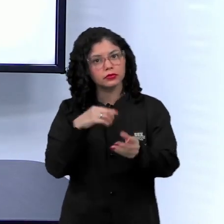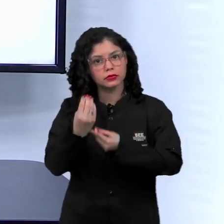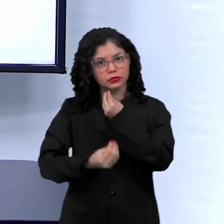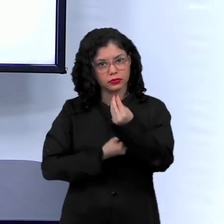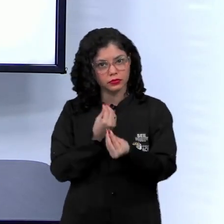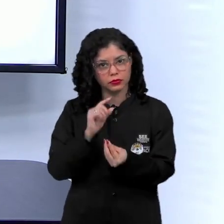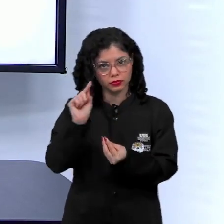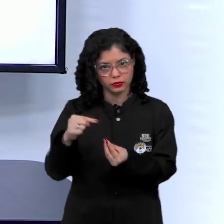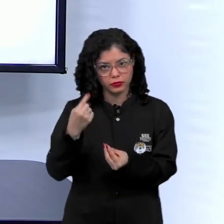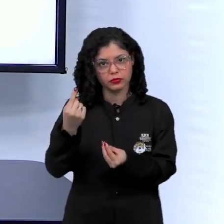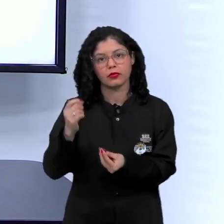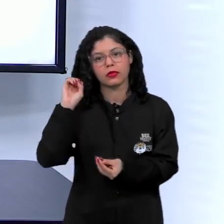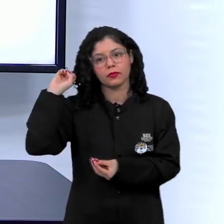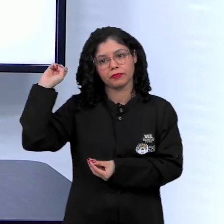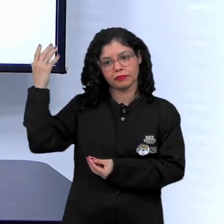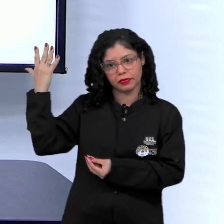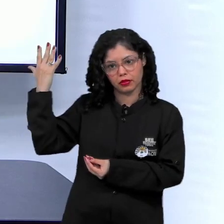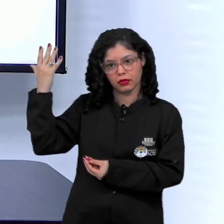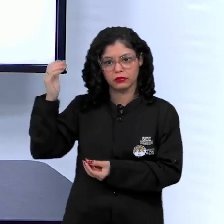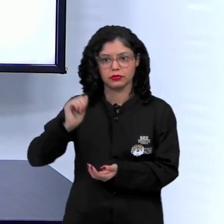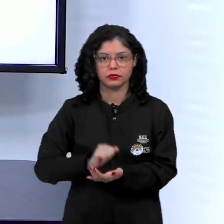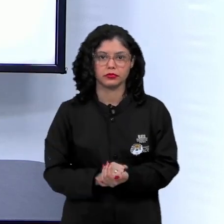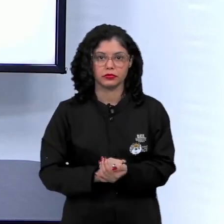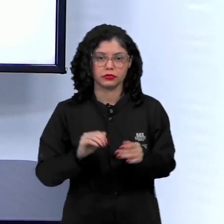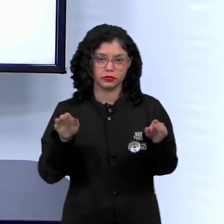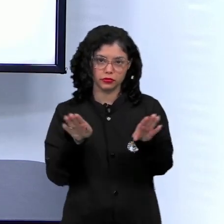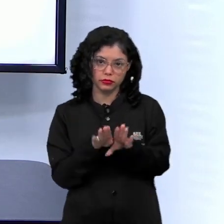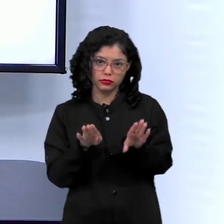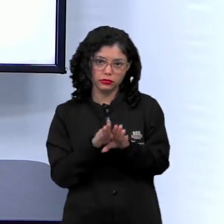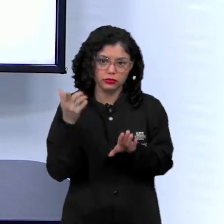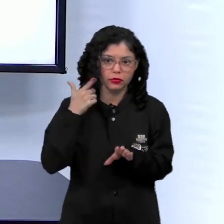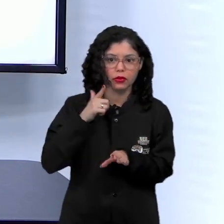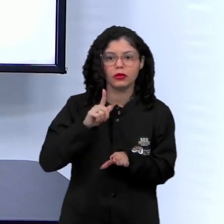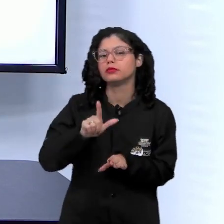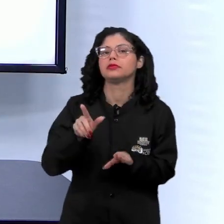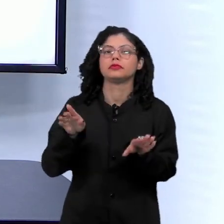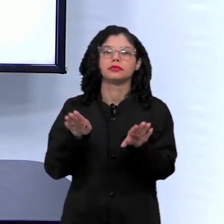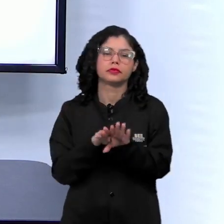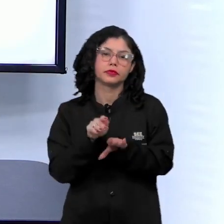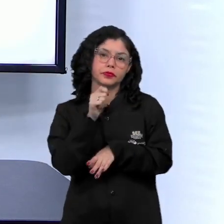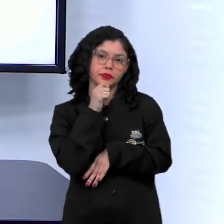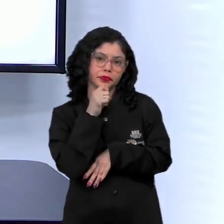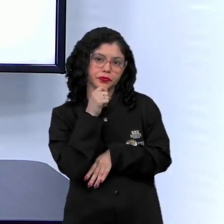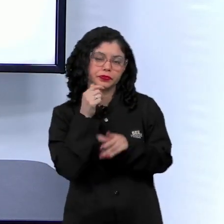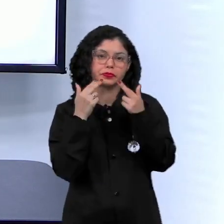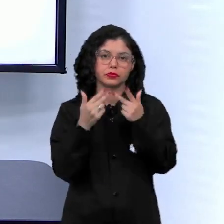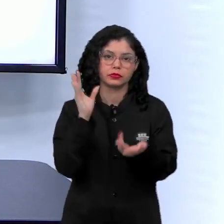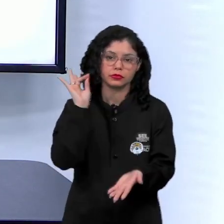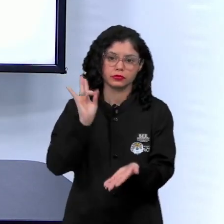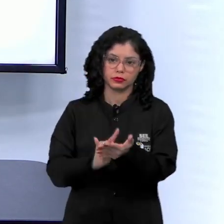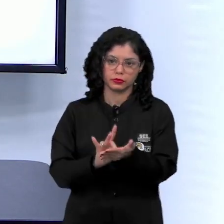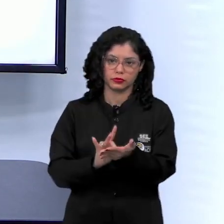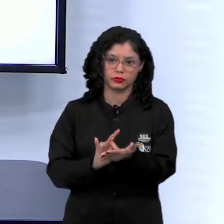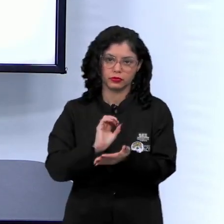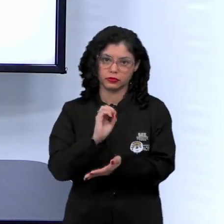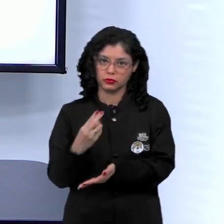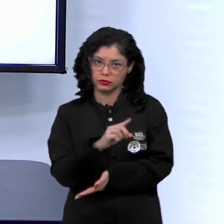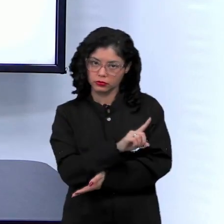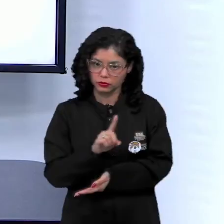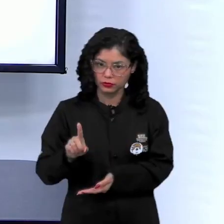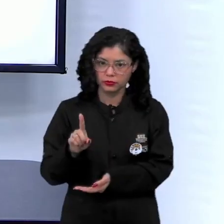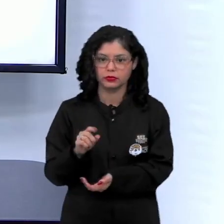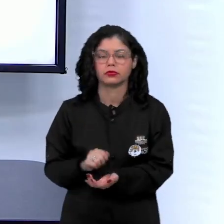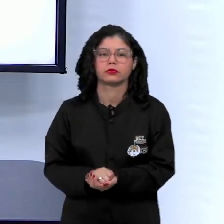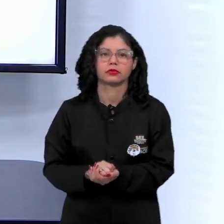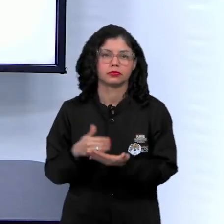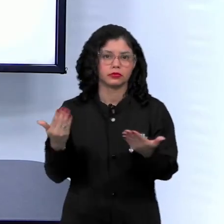que aquilo aconteceu. Isso também garante ali que a notícia é real ou não. E aí